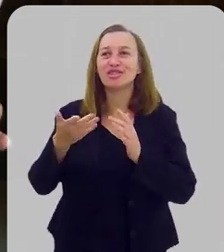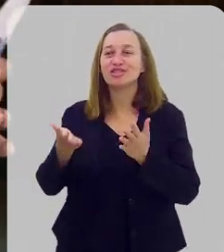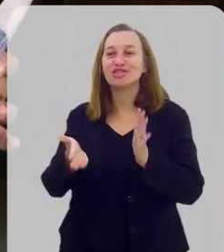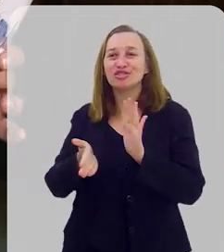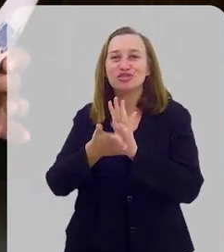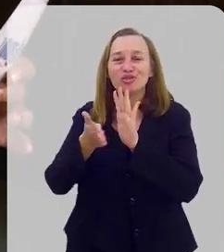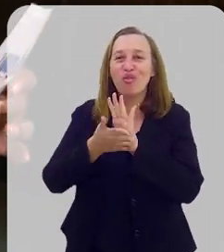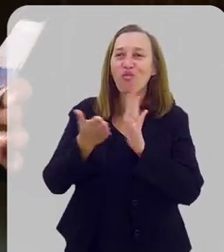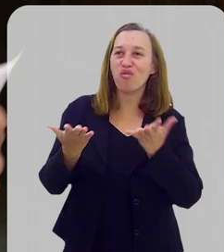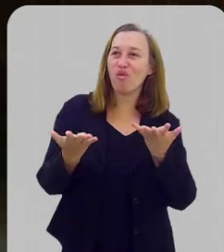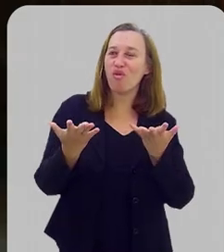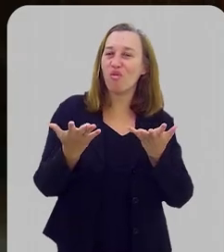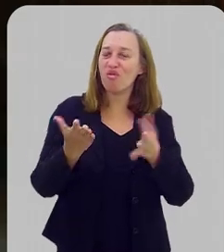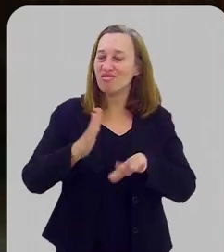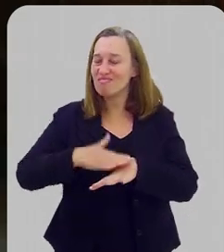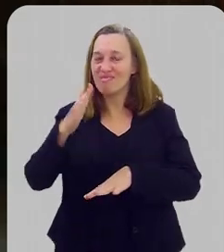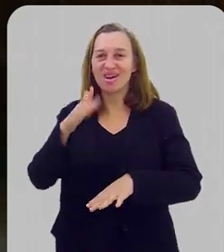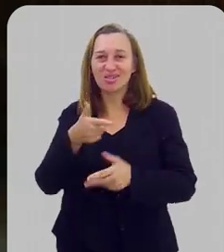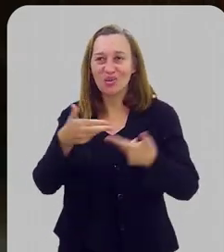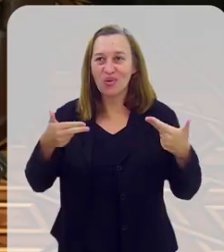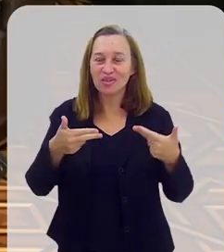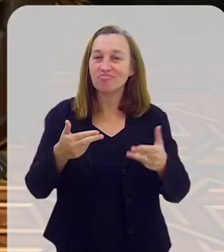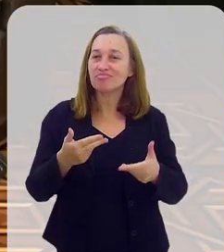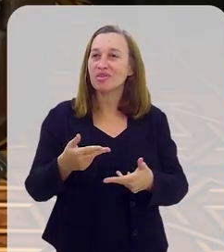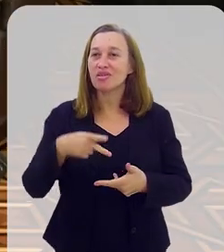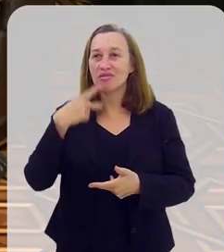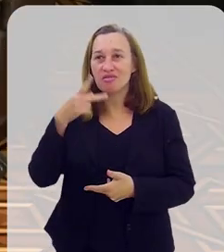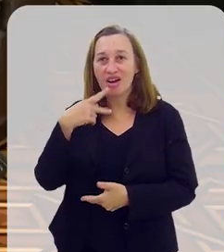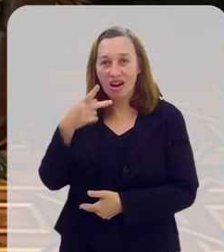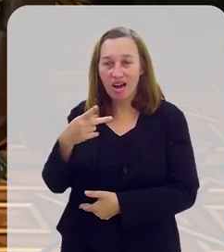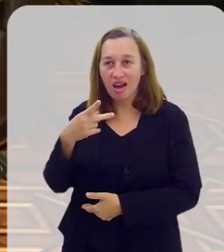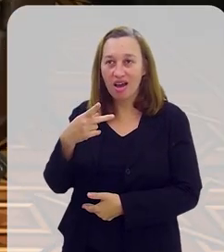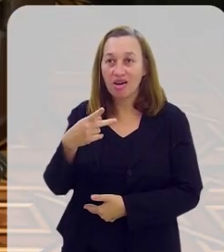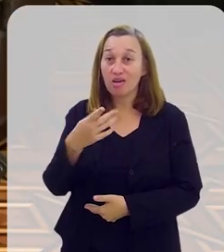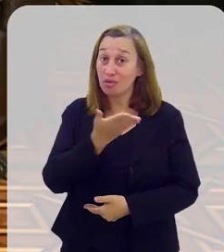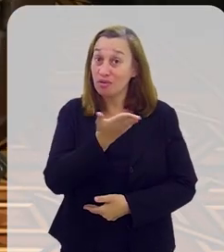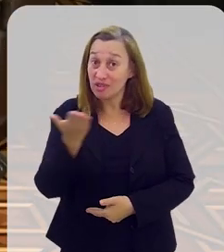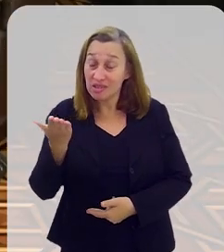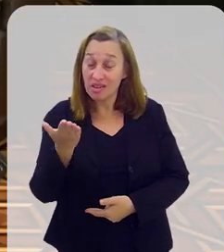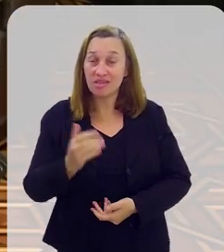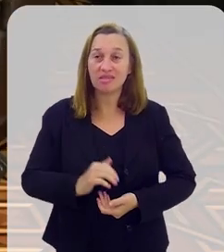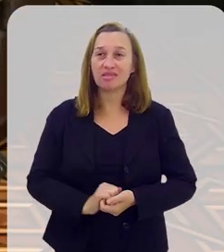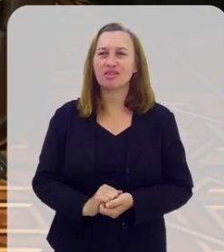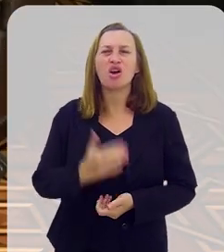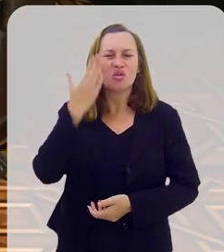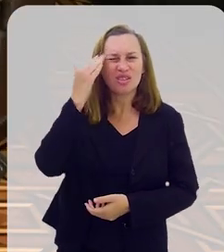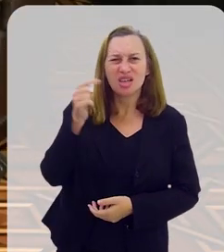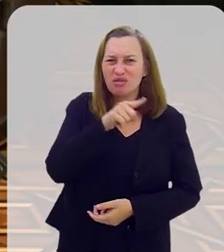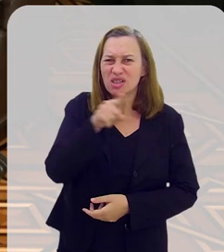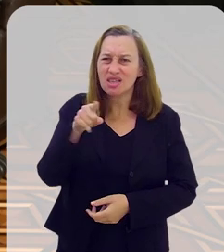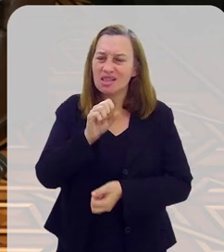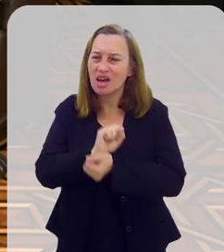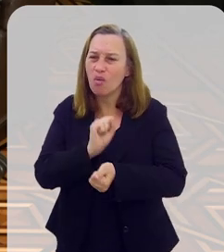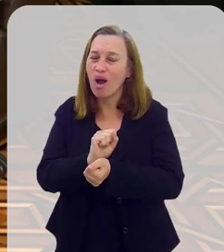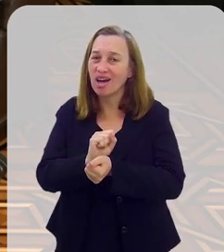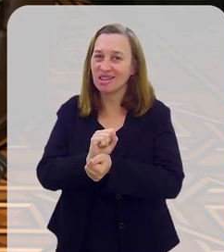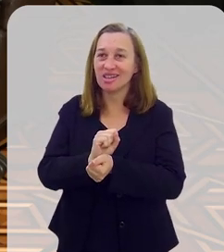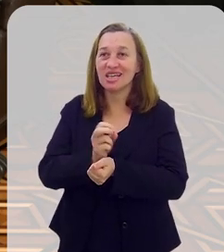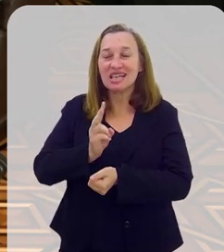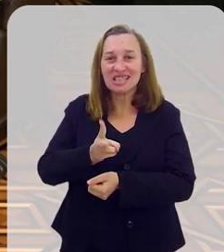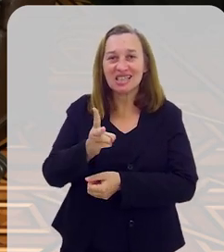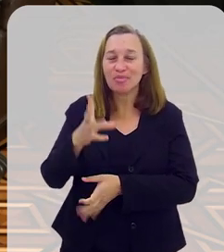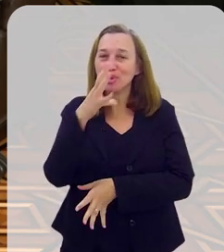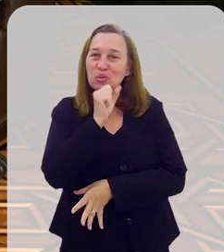música entretenimento e muito mais deixa falar aqui com Fernando nosso câmera eu sei que você espera todos os